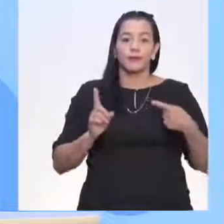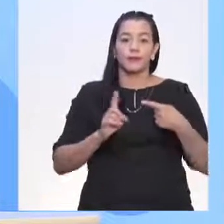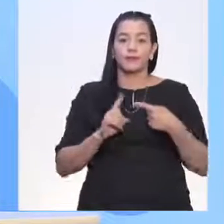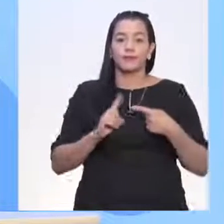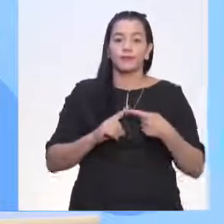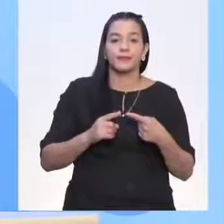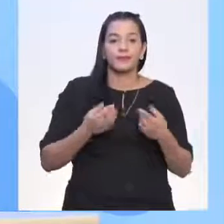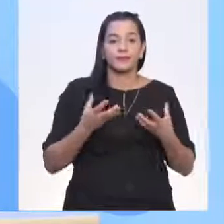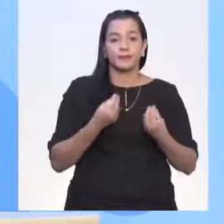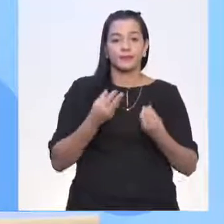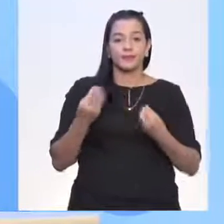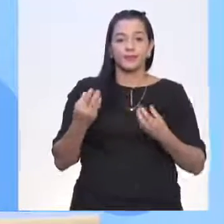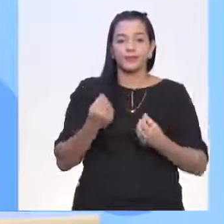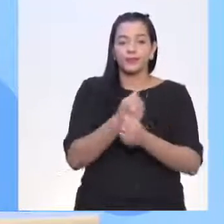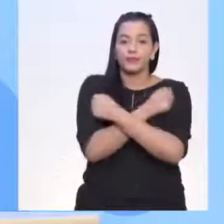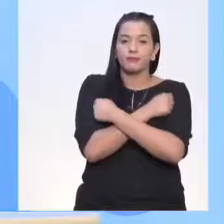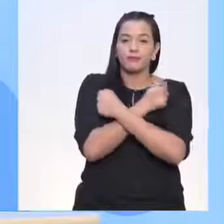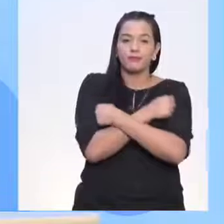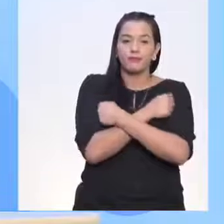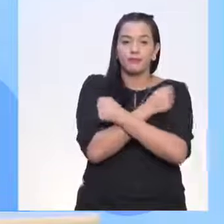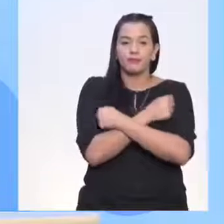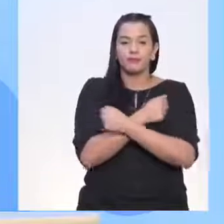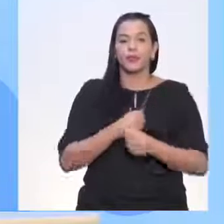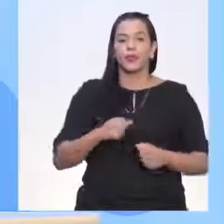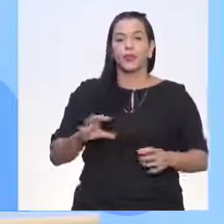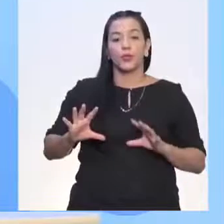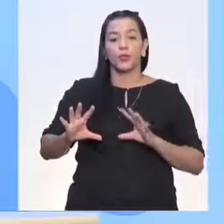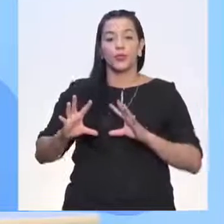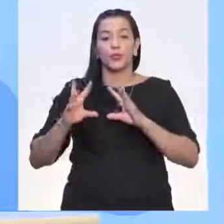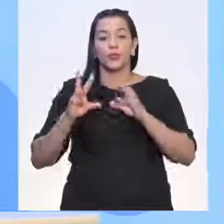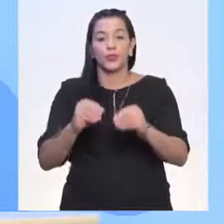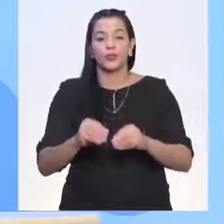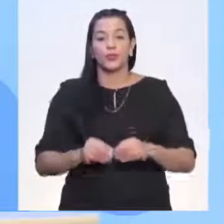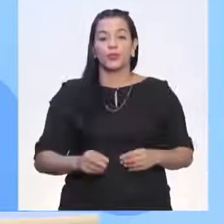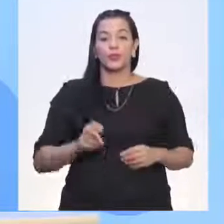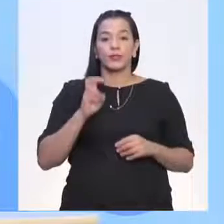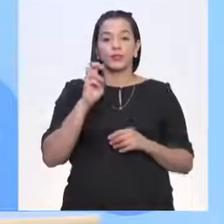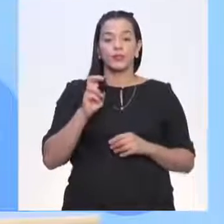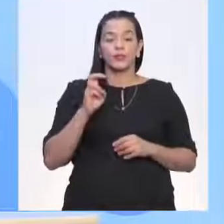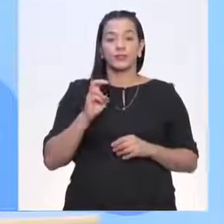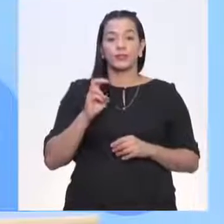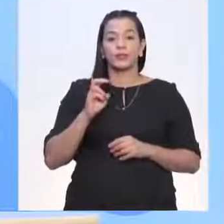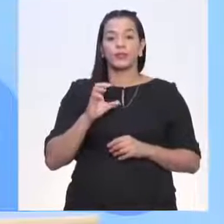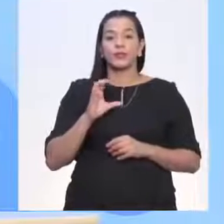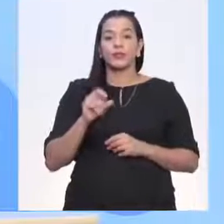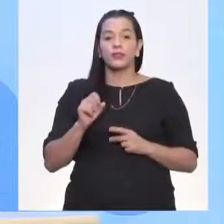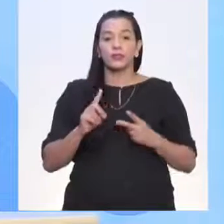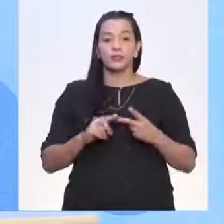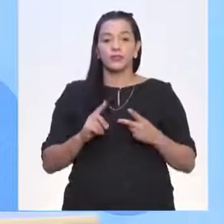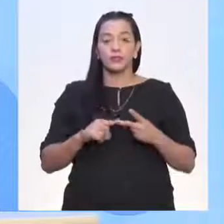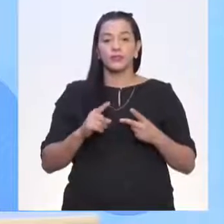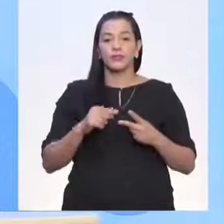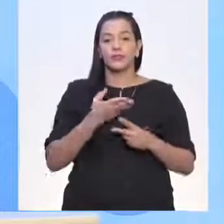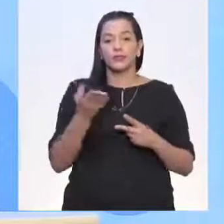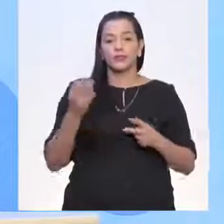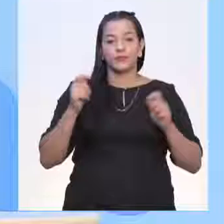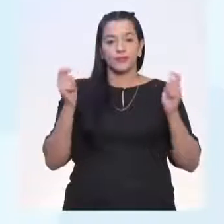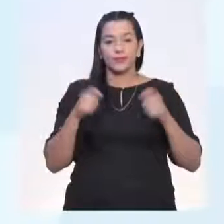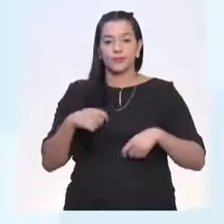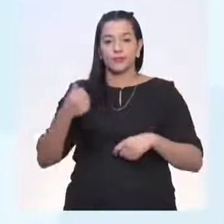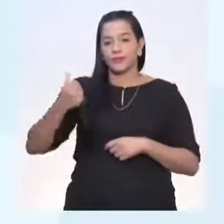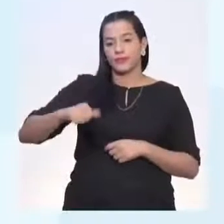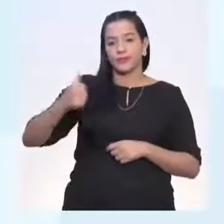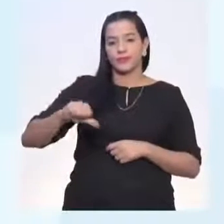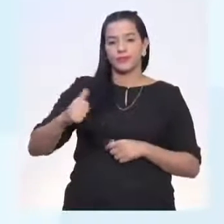gente, eu estou vendo muitos abraços aqui. Hoje eu vou dar um abraço geralzão, que a gente tem 5 segundos de aula só. E dizer que você pode avaliar